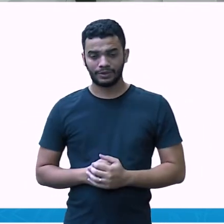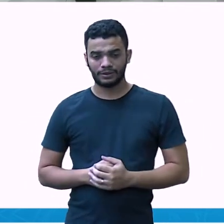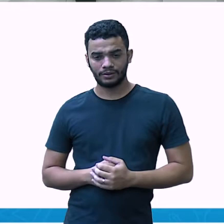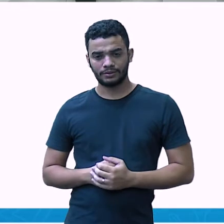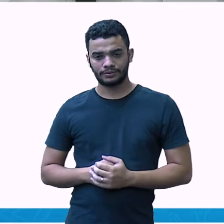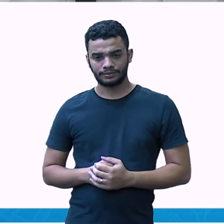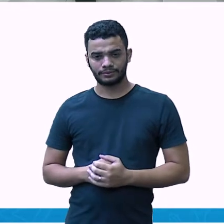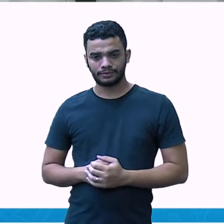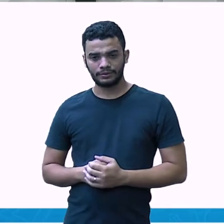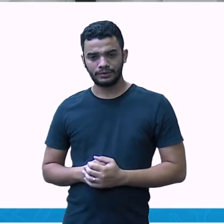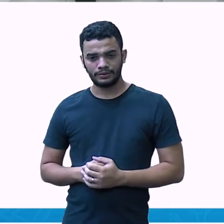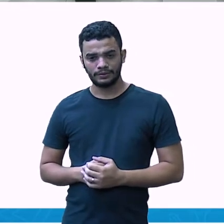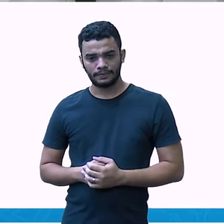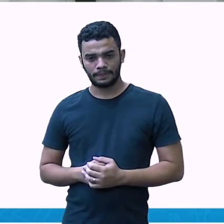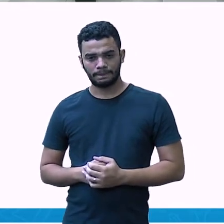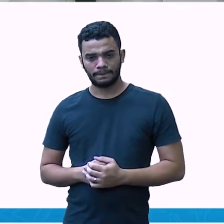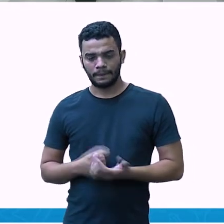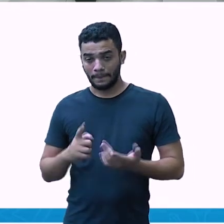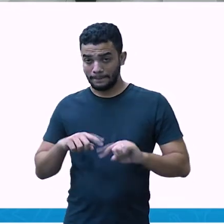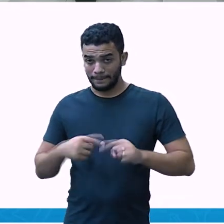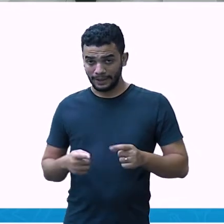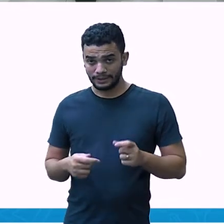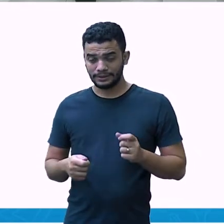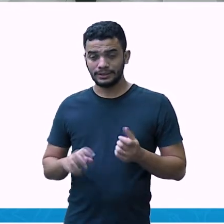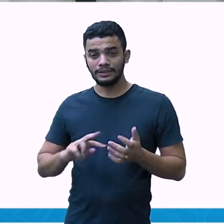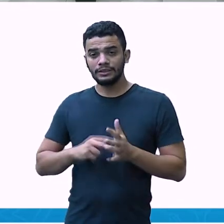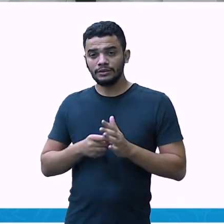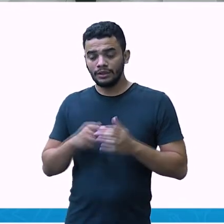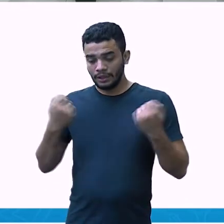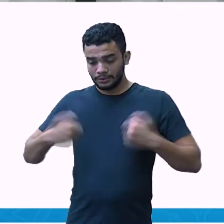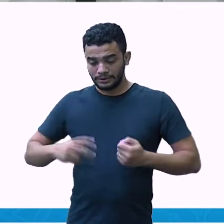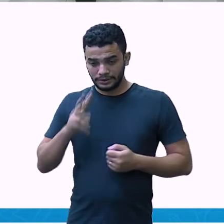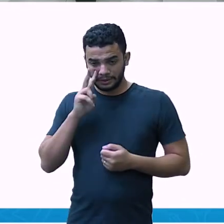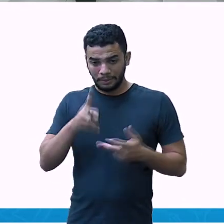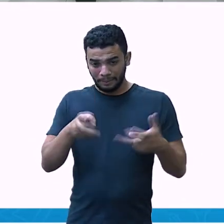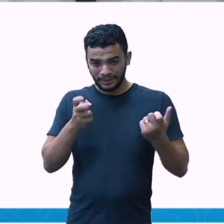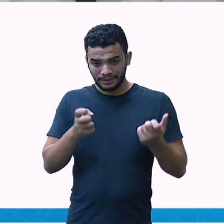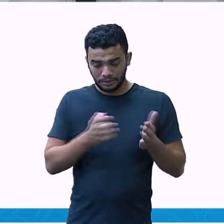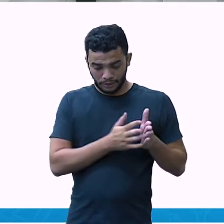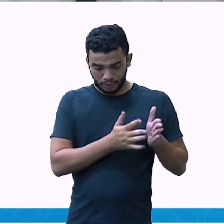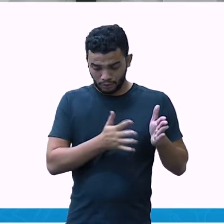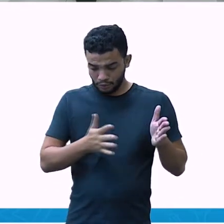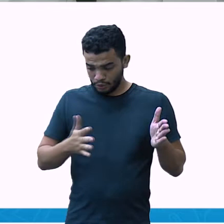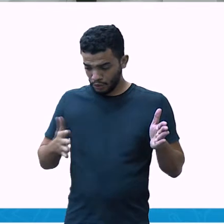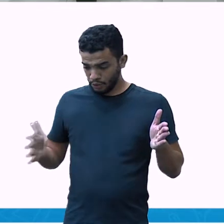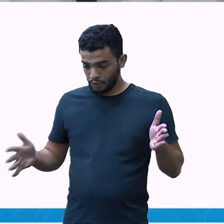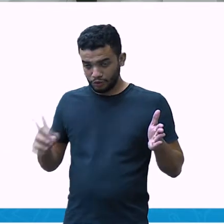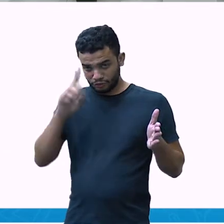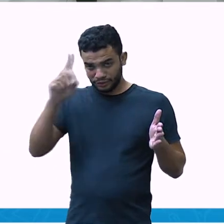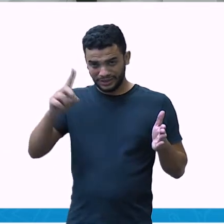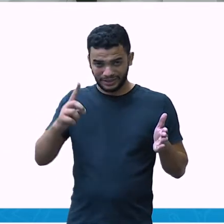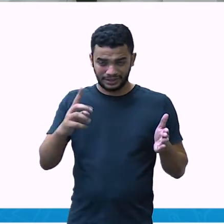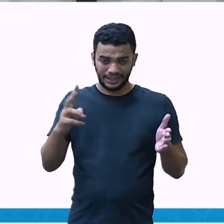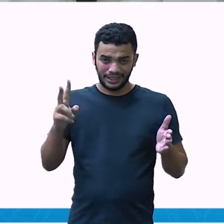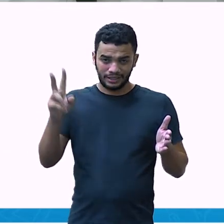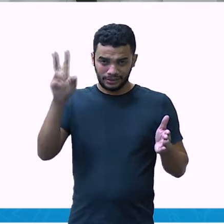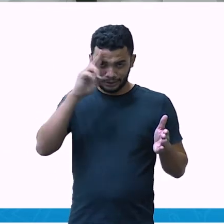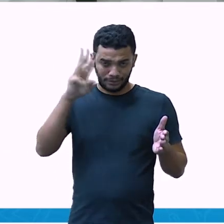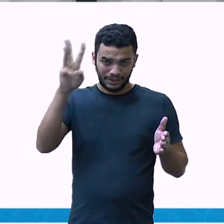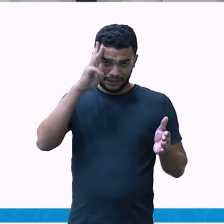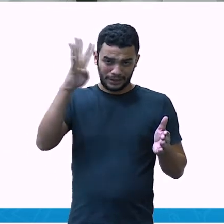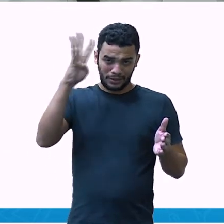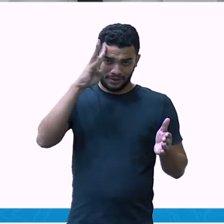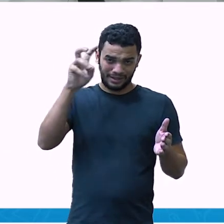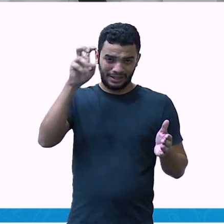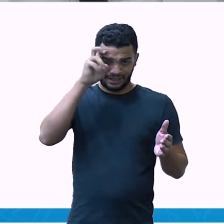nós vamos trabalhando segunda, terça, quarta, quinta, sexta,